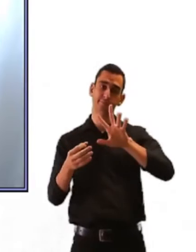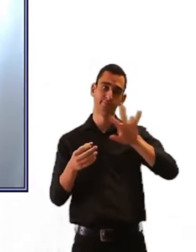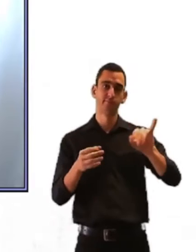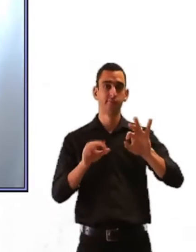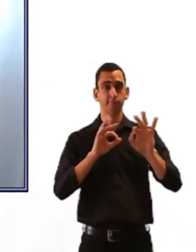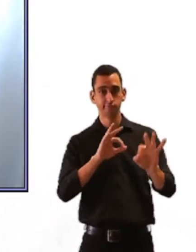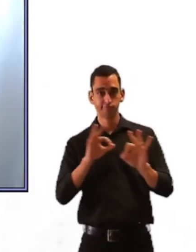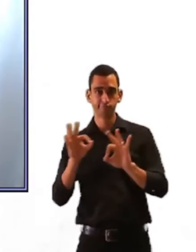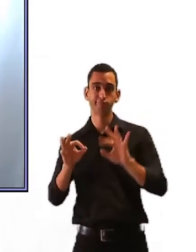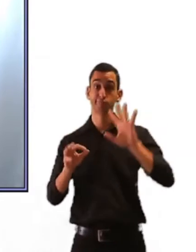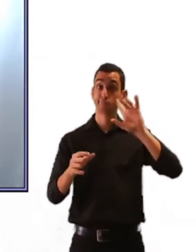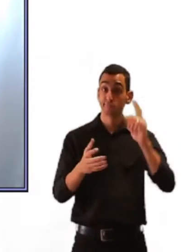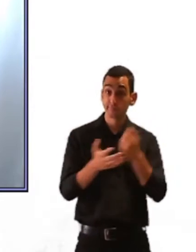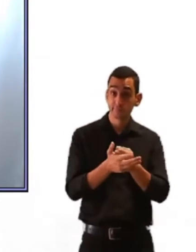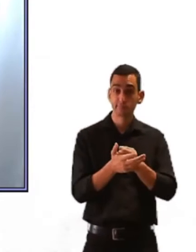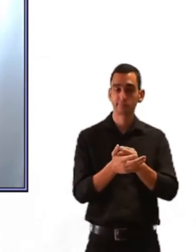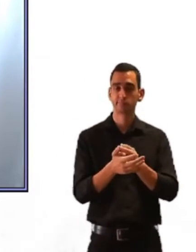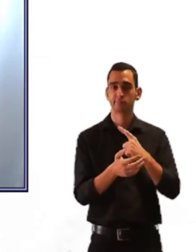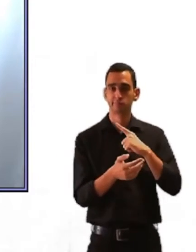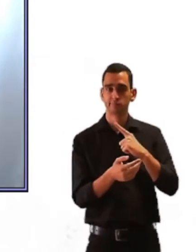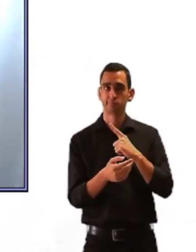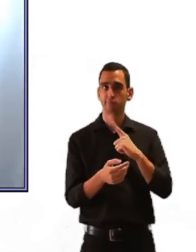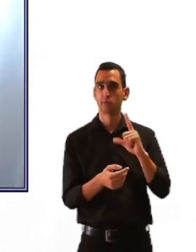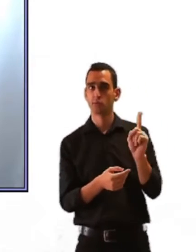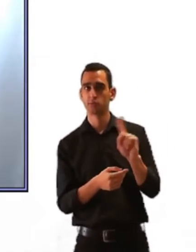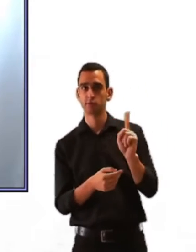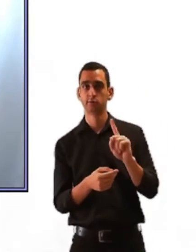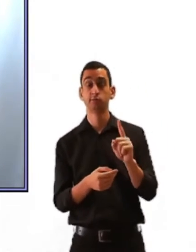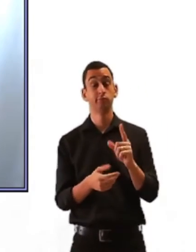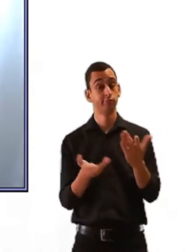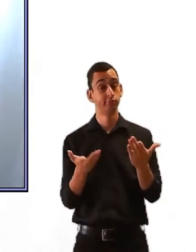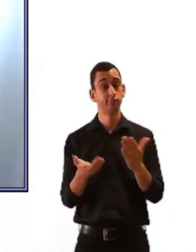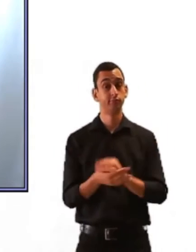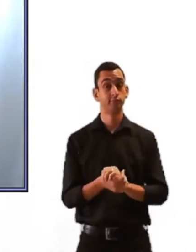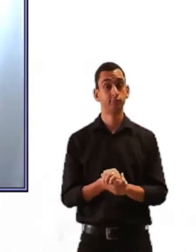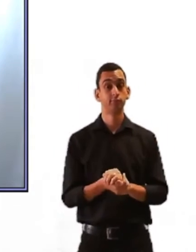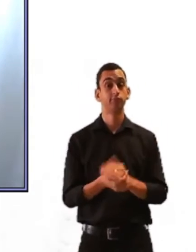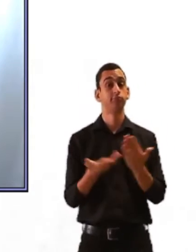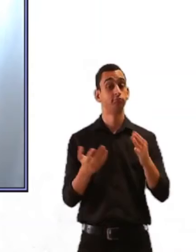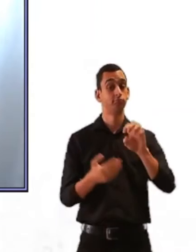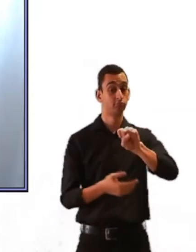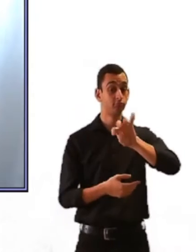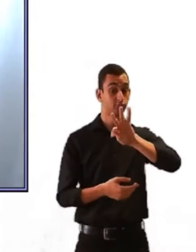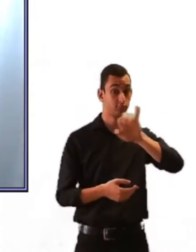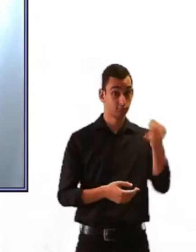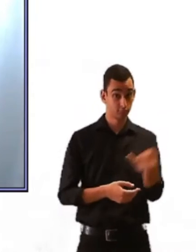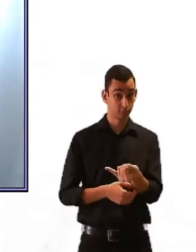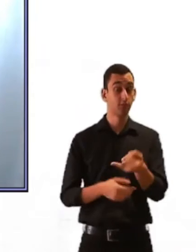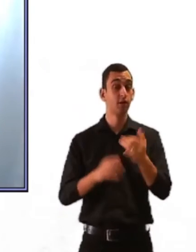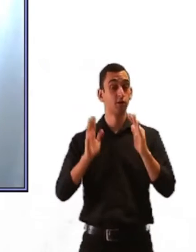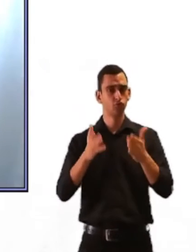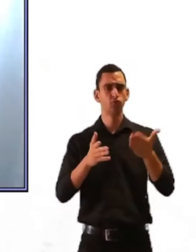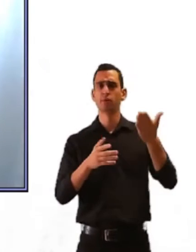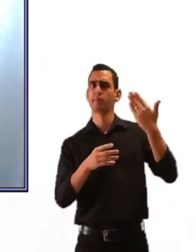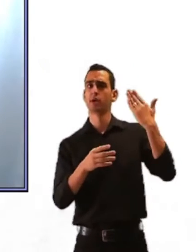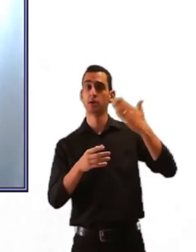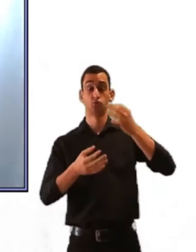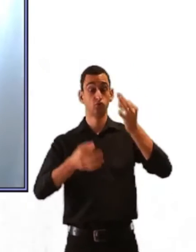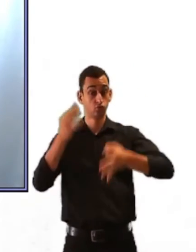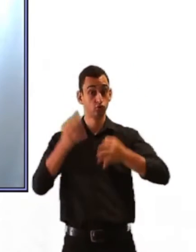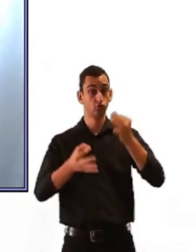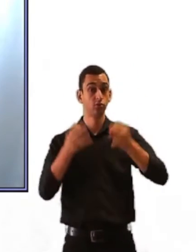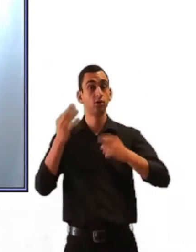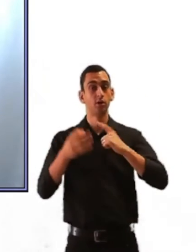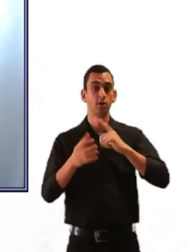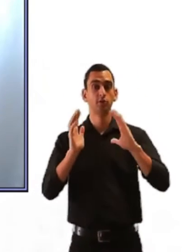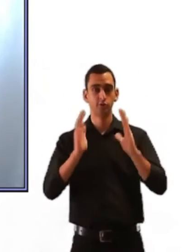de decisão. Tanto é assim, né, que o STJ, num julgado muito interessante, que,